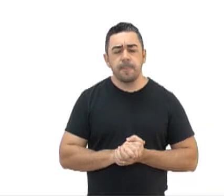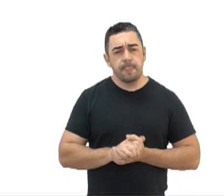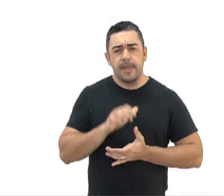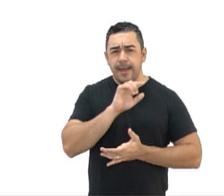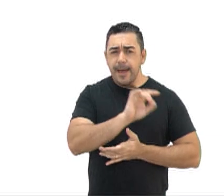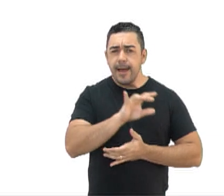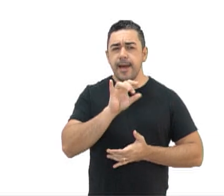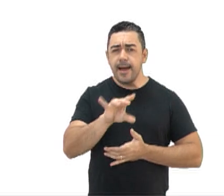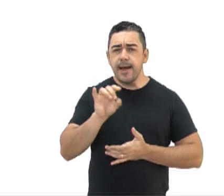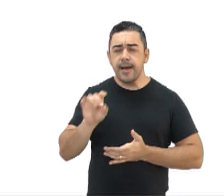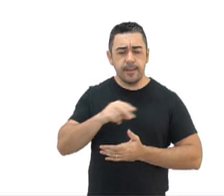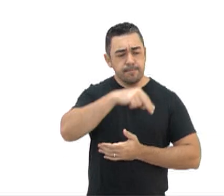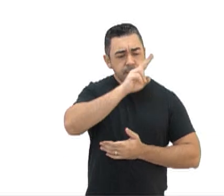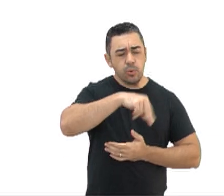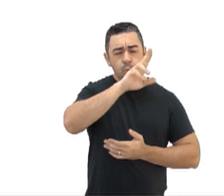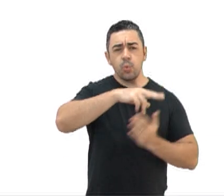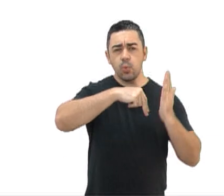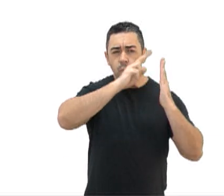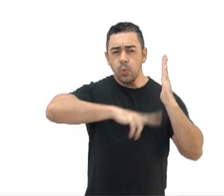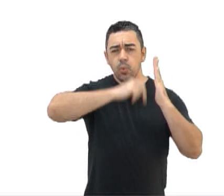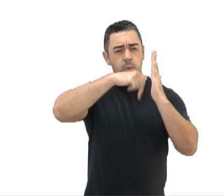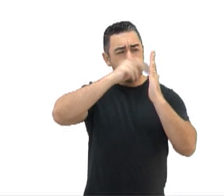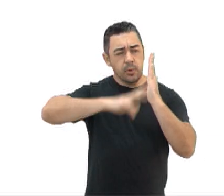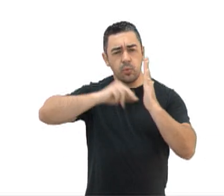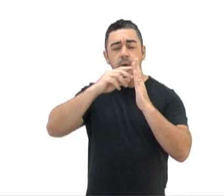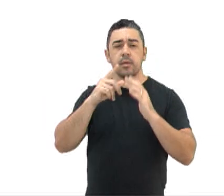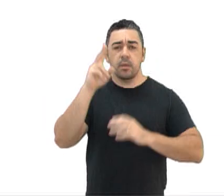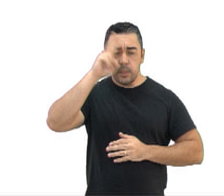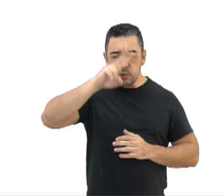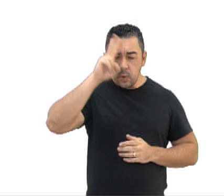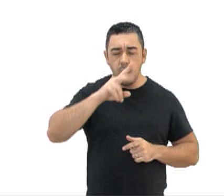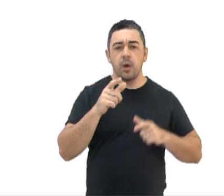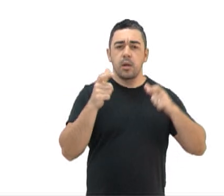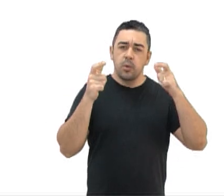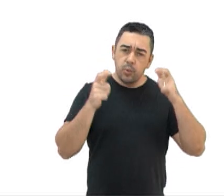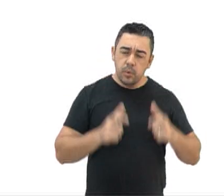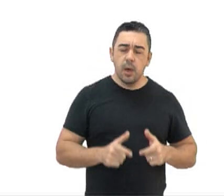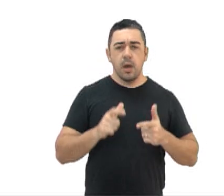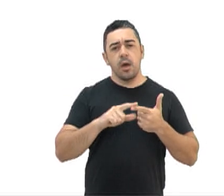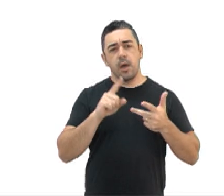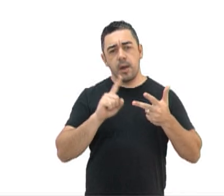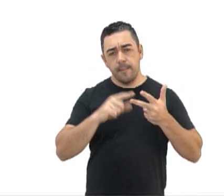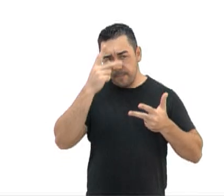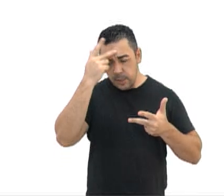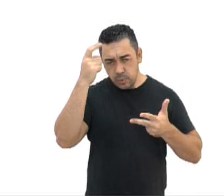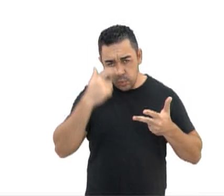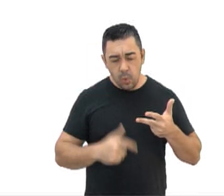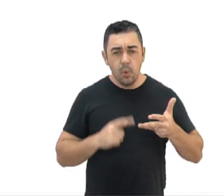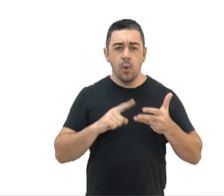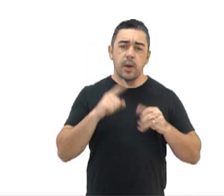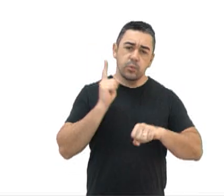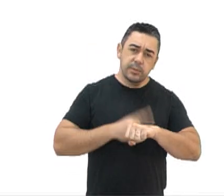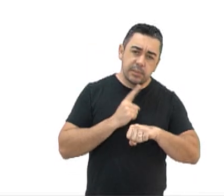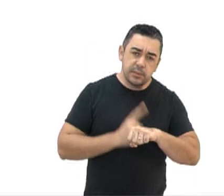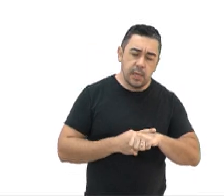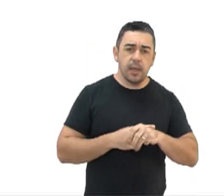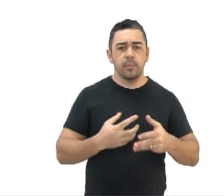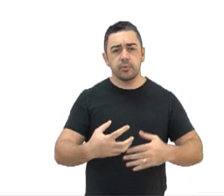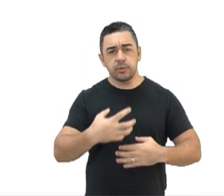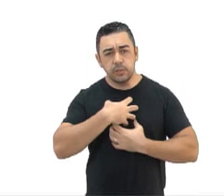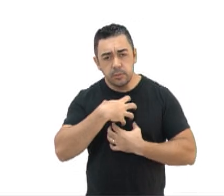Cada tela retrata uma história, um lugar, uma pessoa, um tempo, um sentimento,